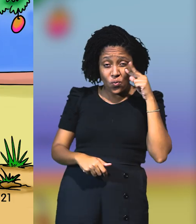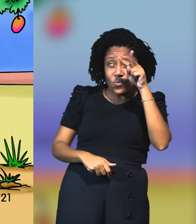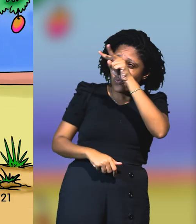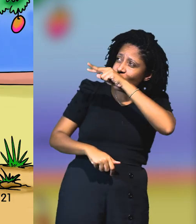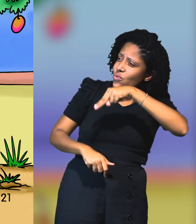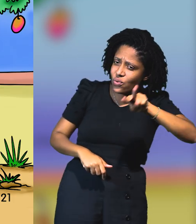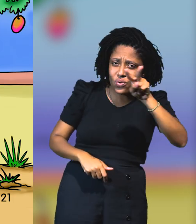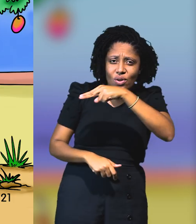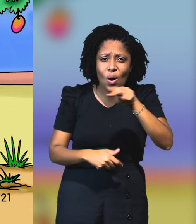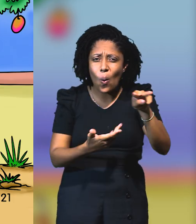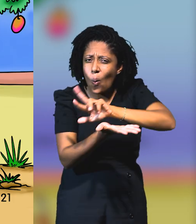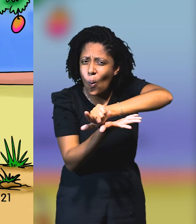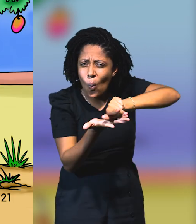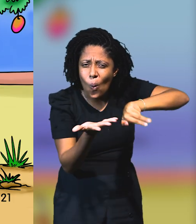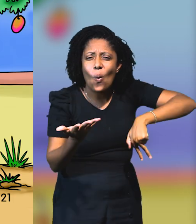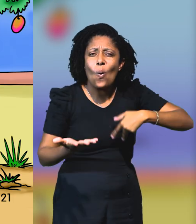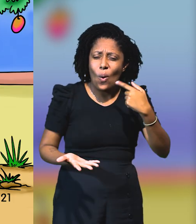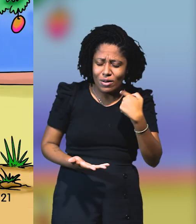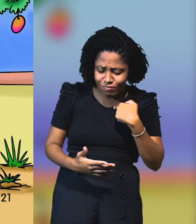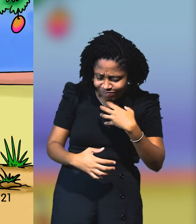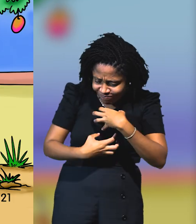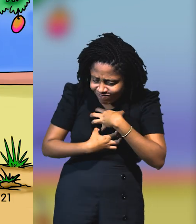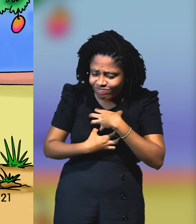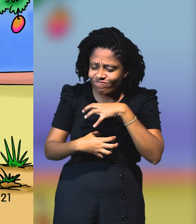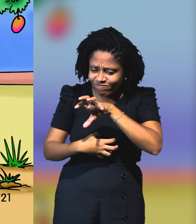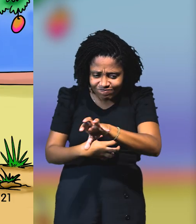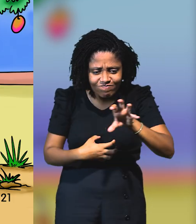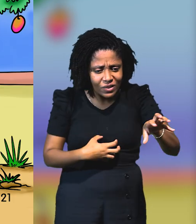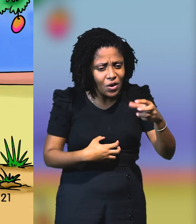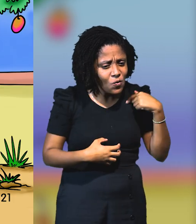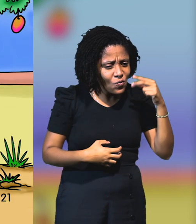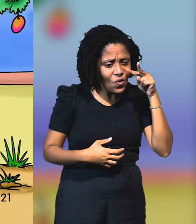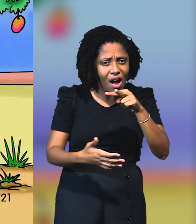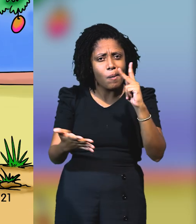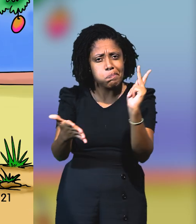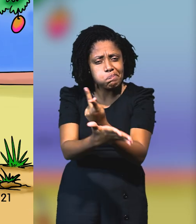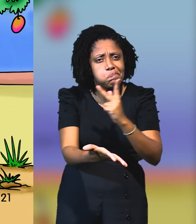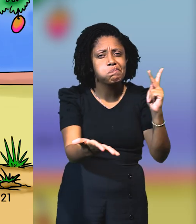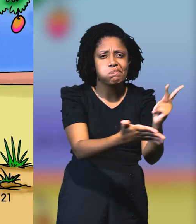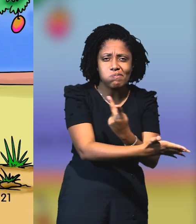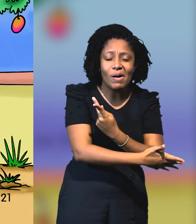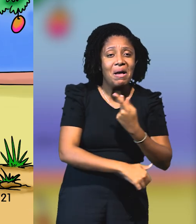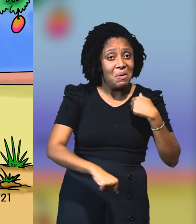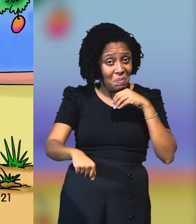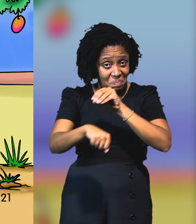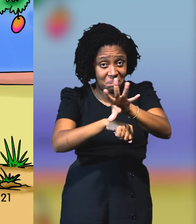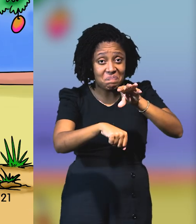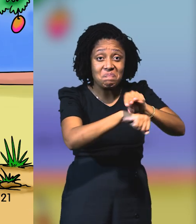coisa, acompanhei muitos sentimentos e acontecimentos dignos de